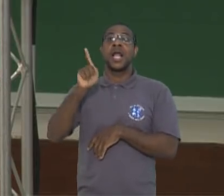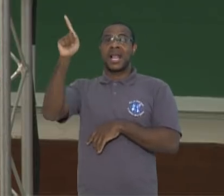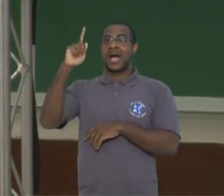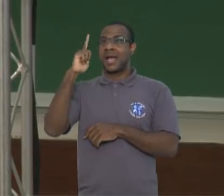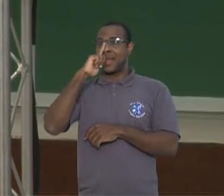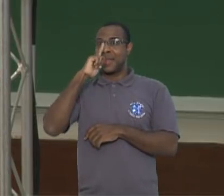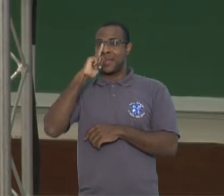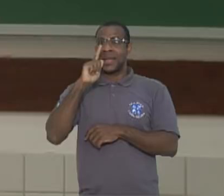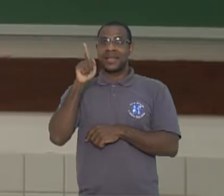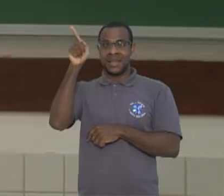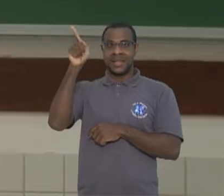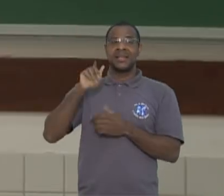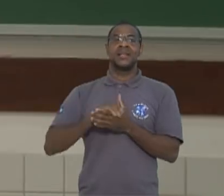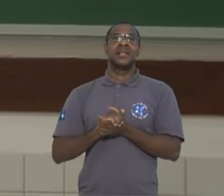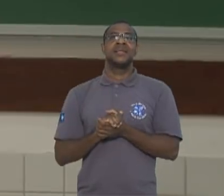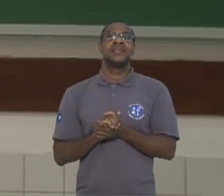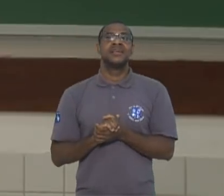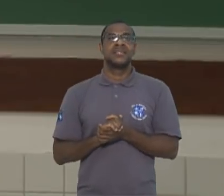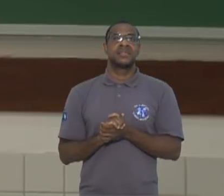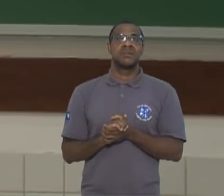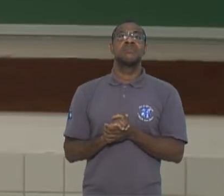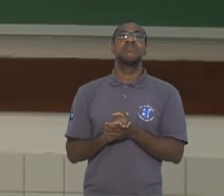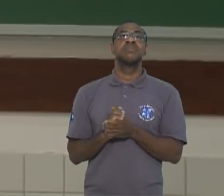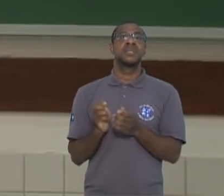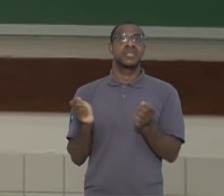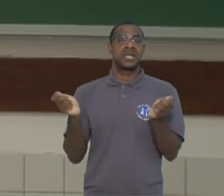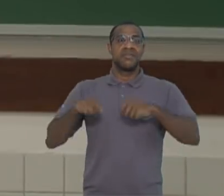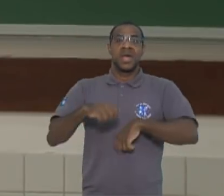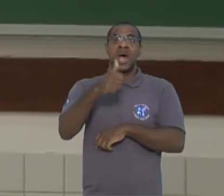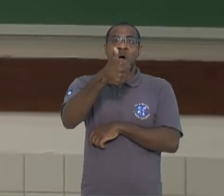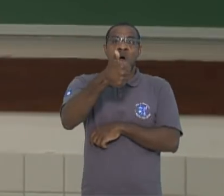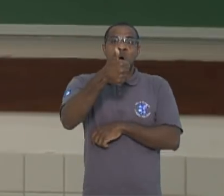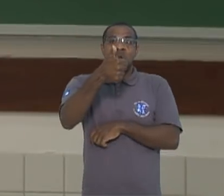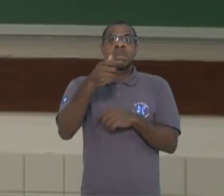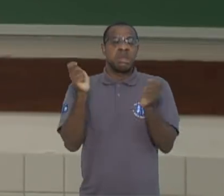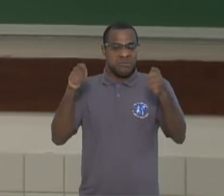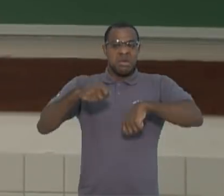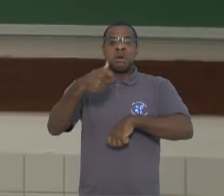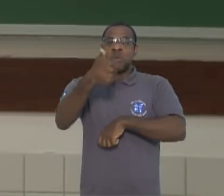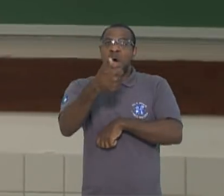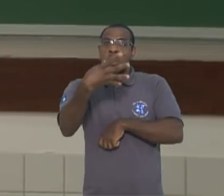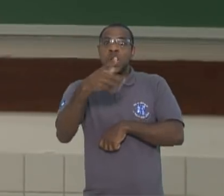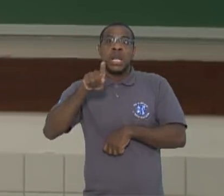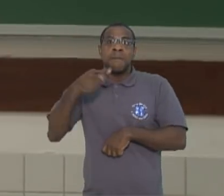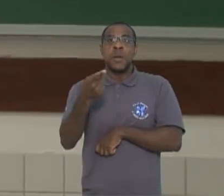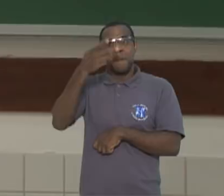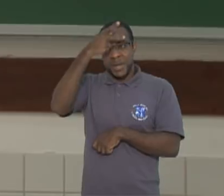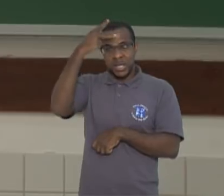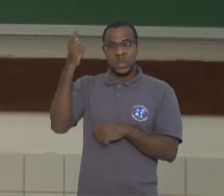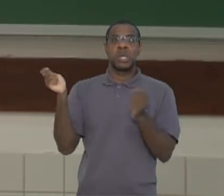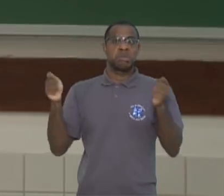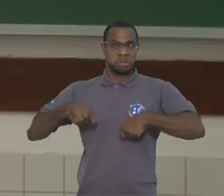também, né? Então, um palco grandioso, que cabia muita gente.